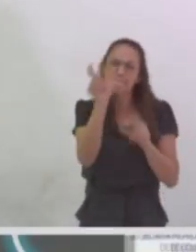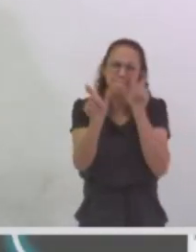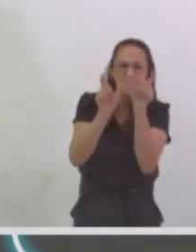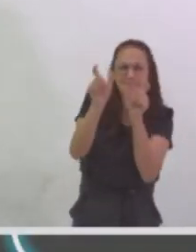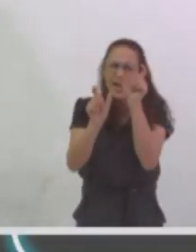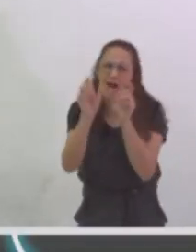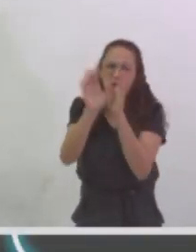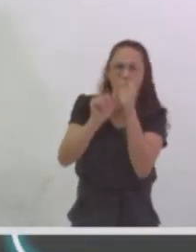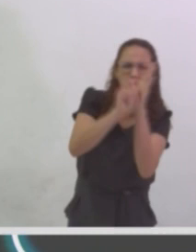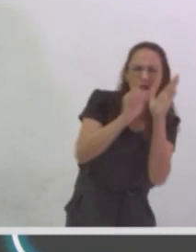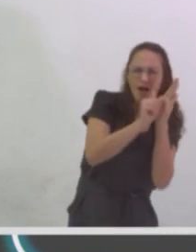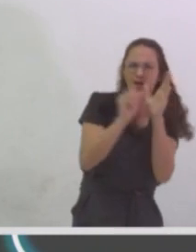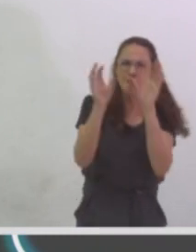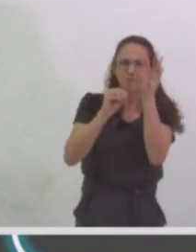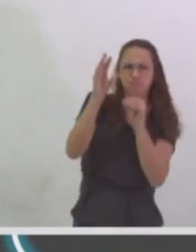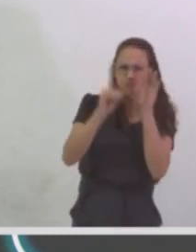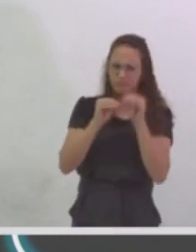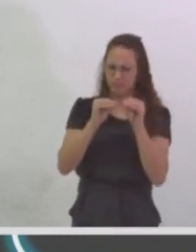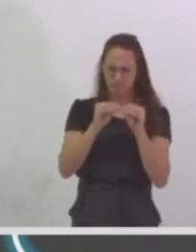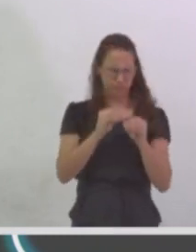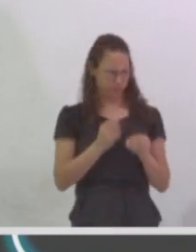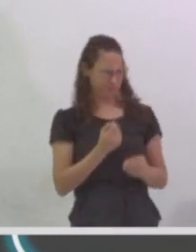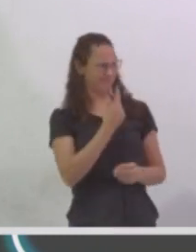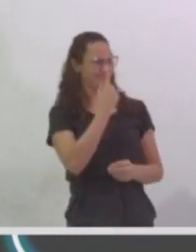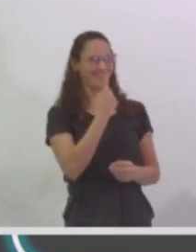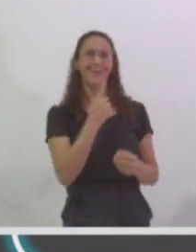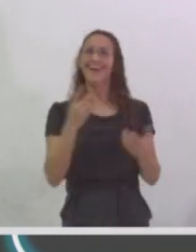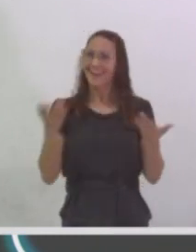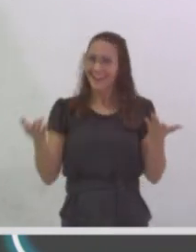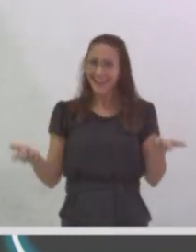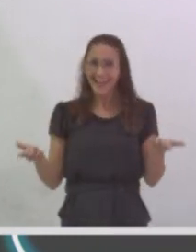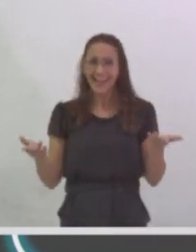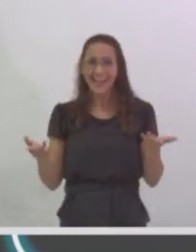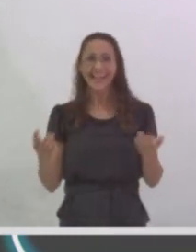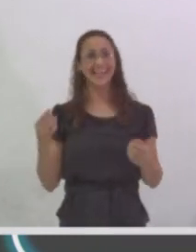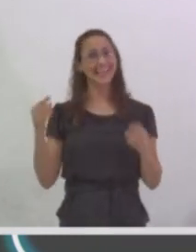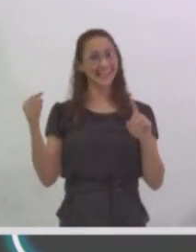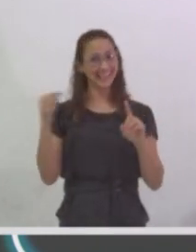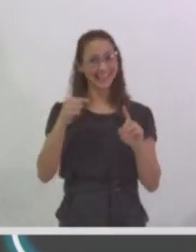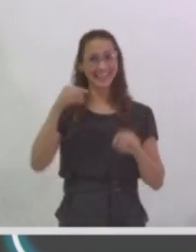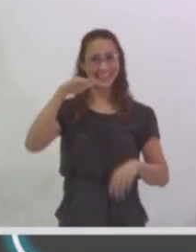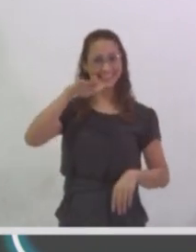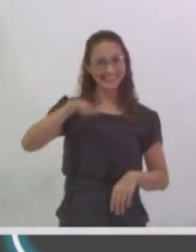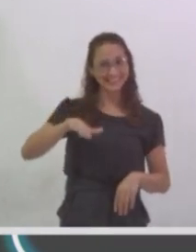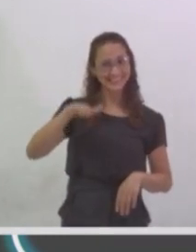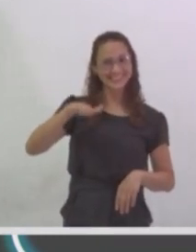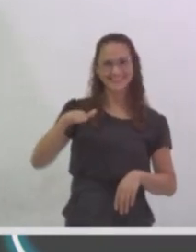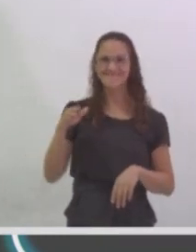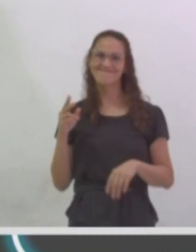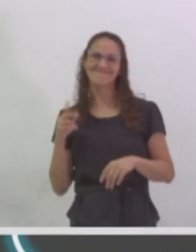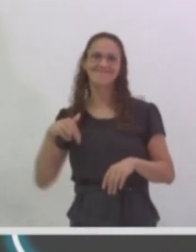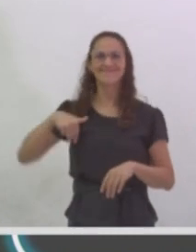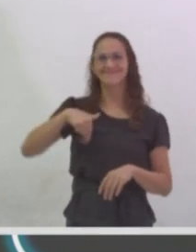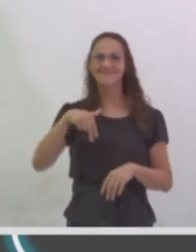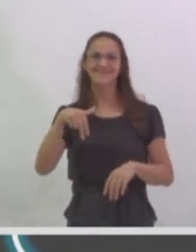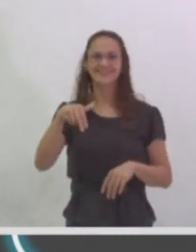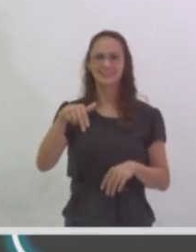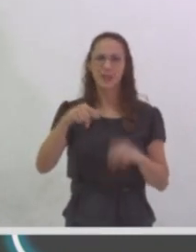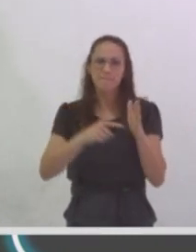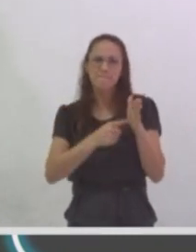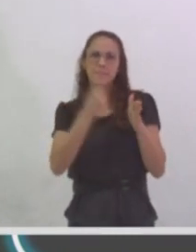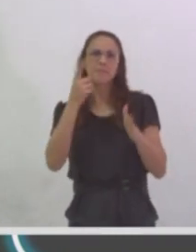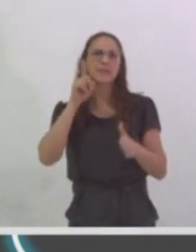de palavras? Isso. E assim foi a aventura do nosso pirata. No primeiro dia, ele